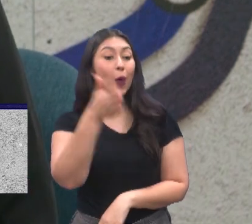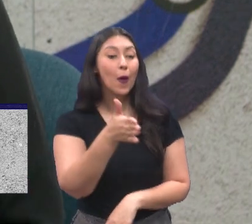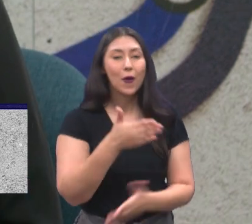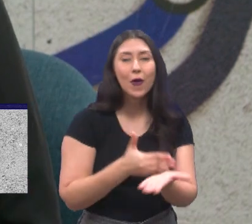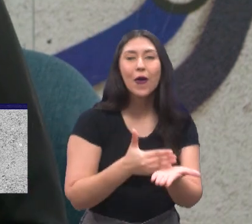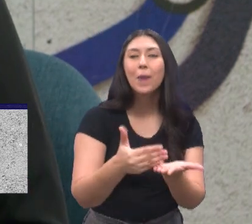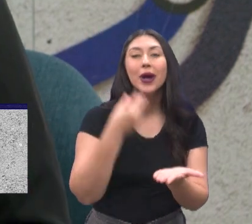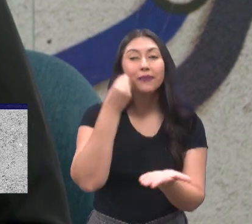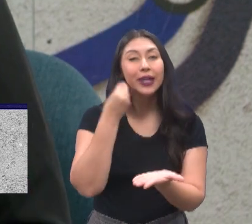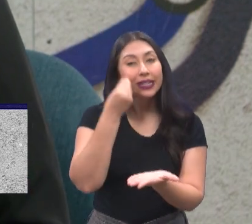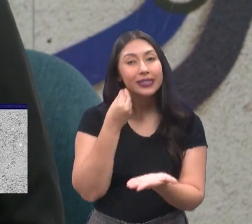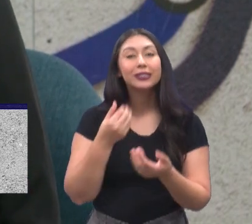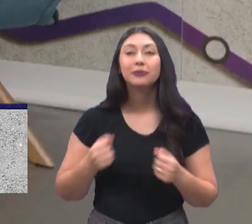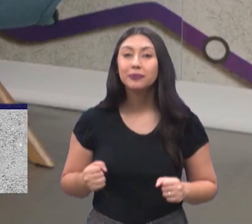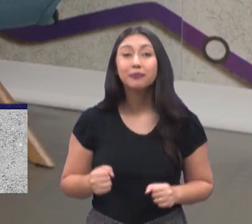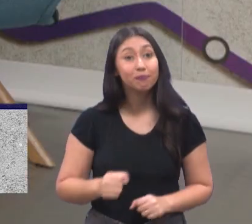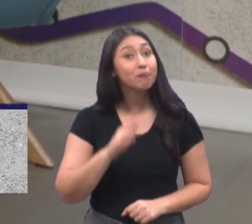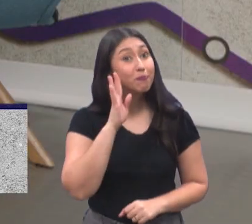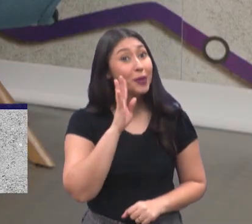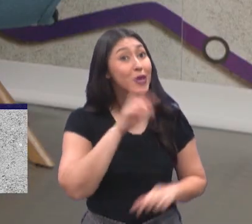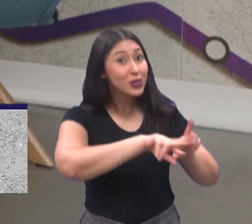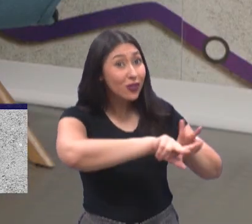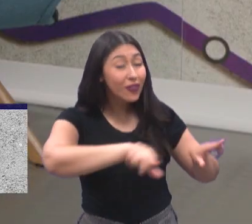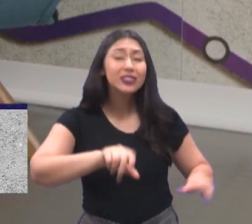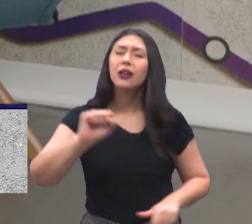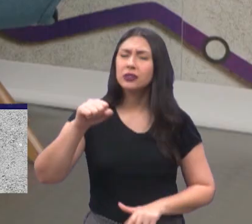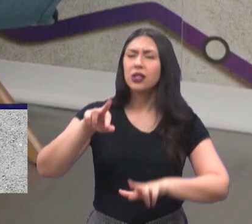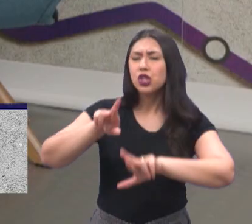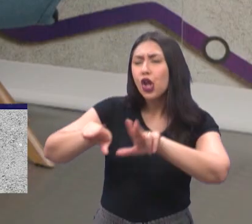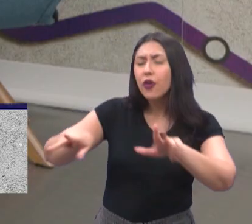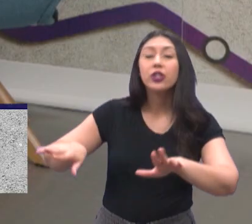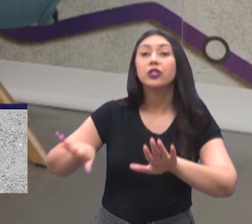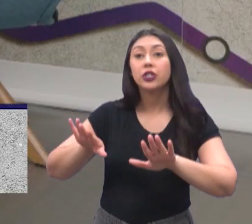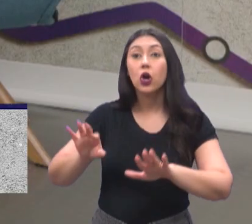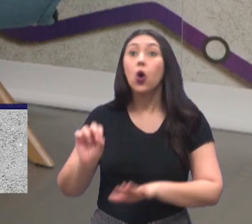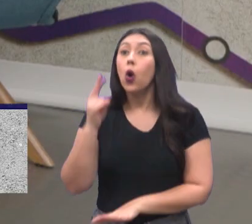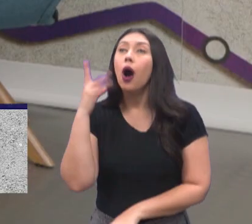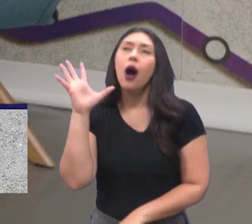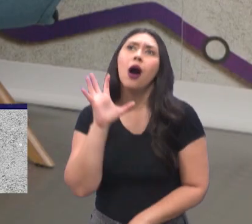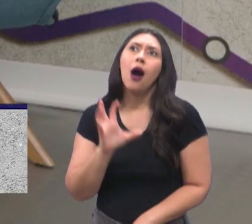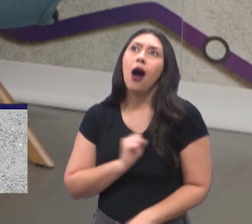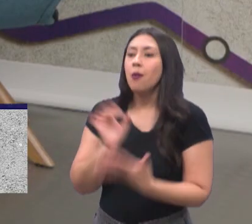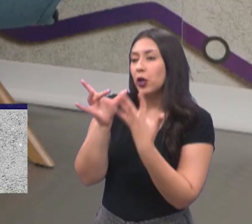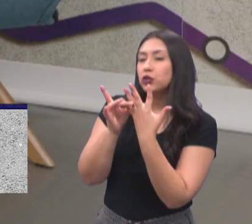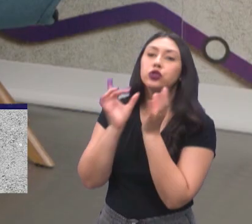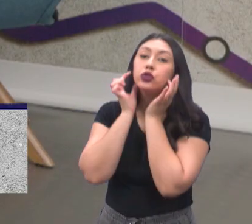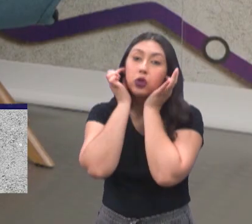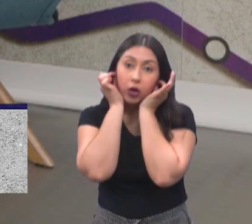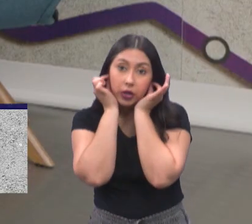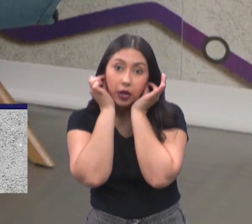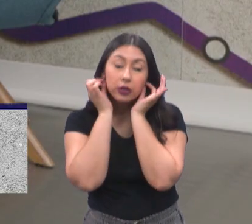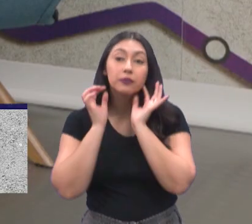Legal. Então, Bem variado, né? Mas é sempre aquela pessoa, ou ela é super apaixonada por joia e é um hobby,